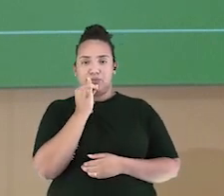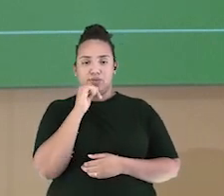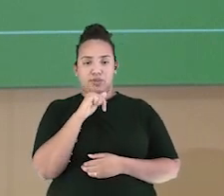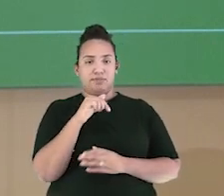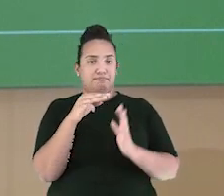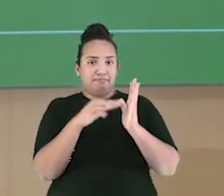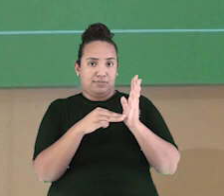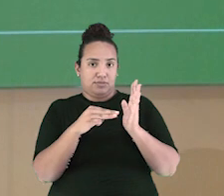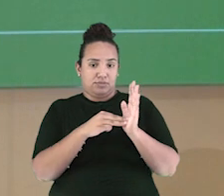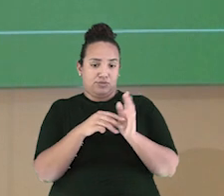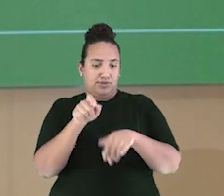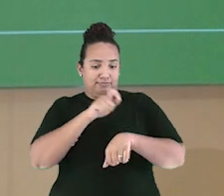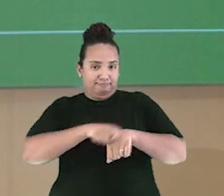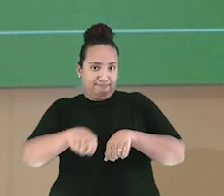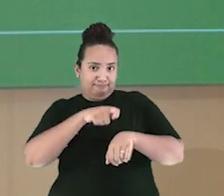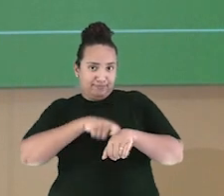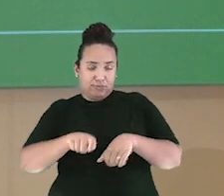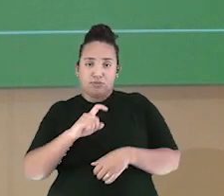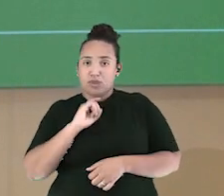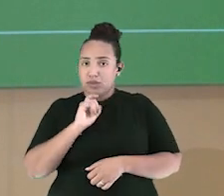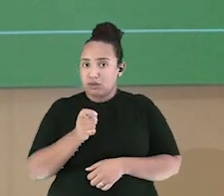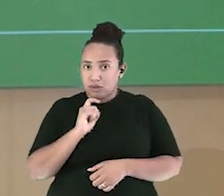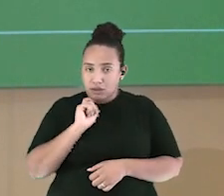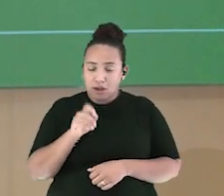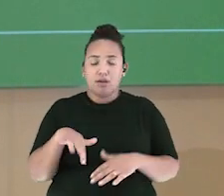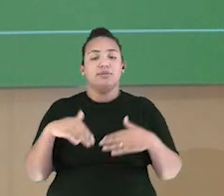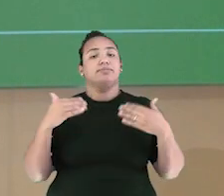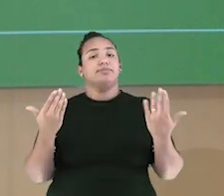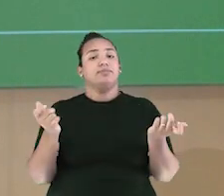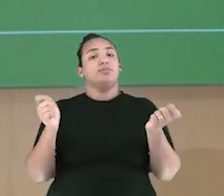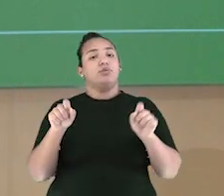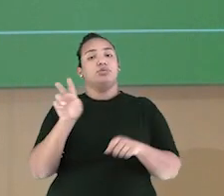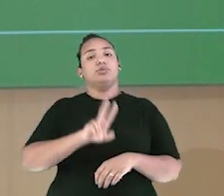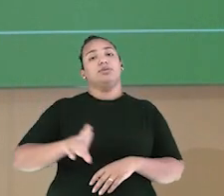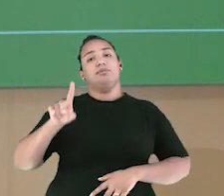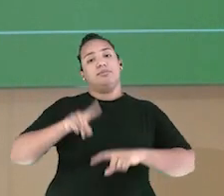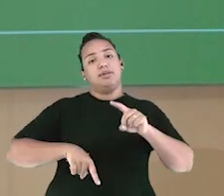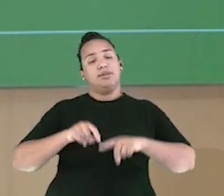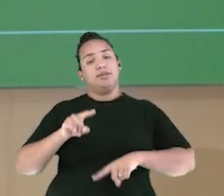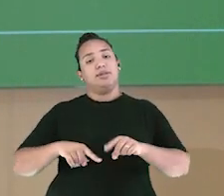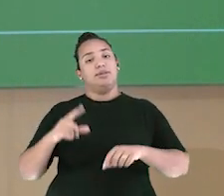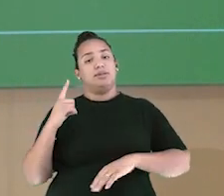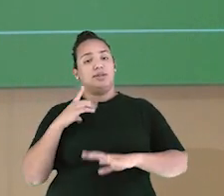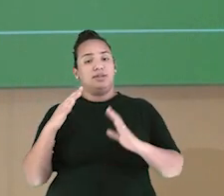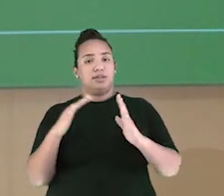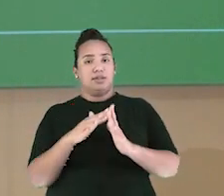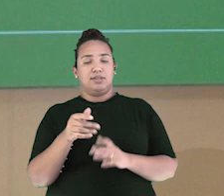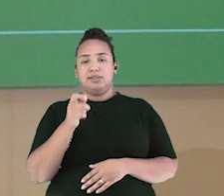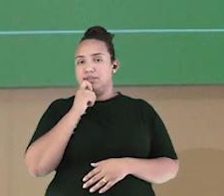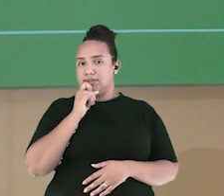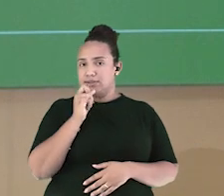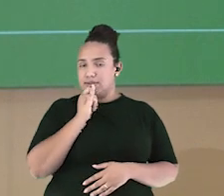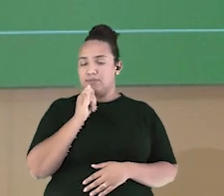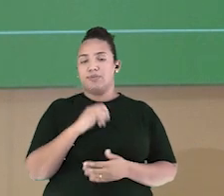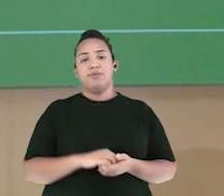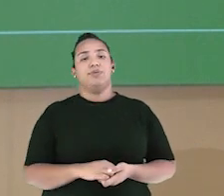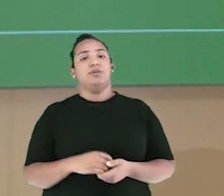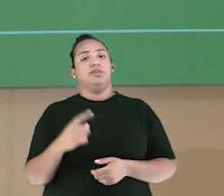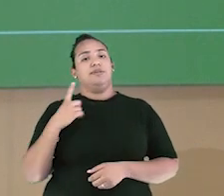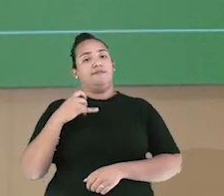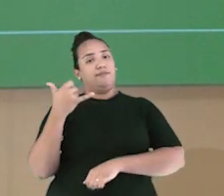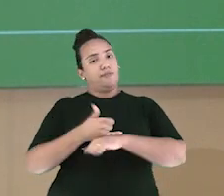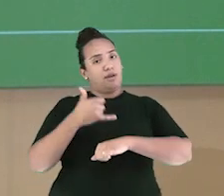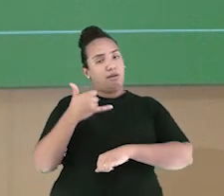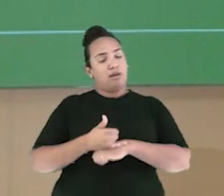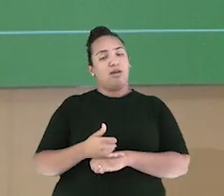essa metodologia para poder riscar eles, podemos usar os materiais que a gente tem em casa, como eu falei. Temos pregos, temos uma